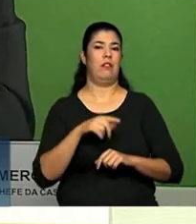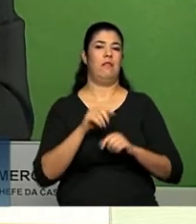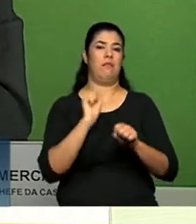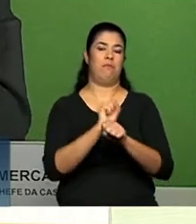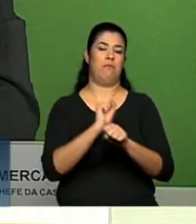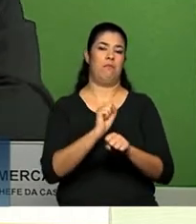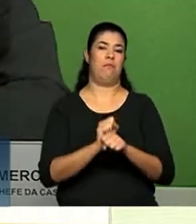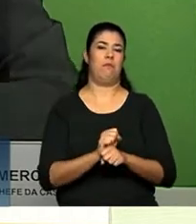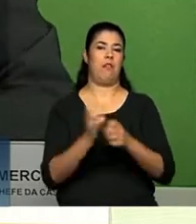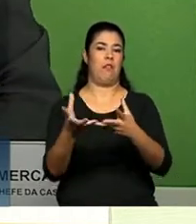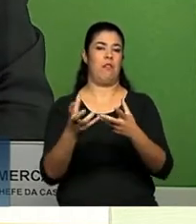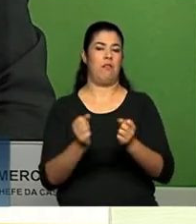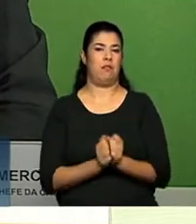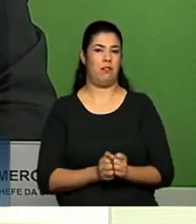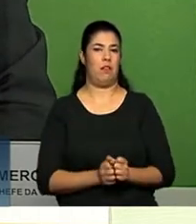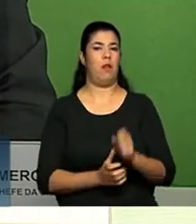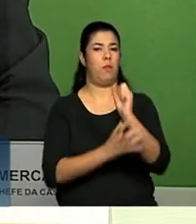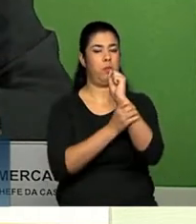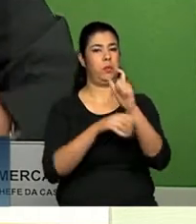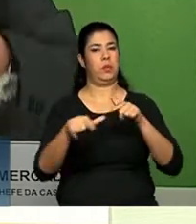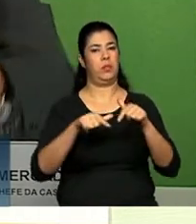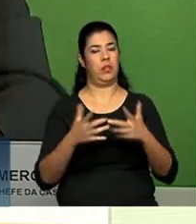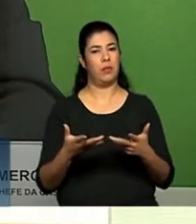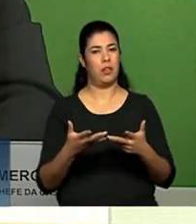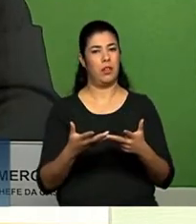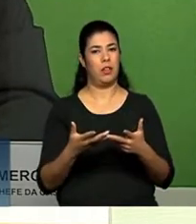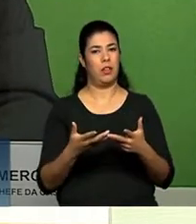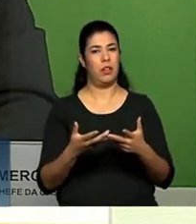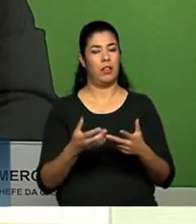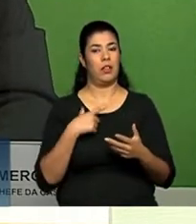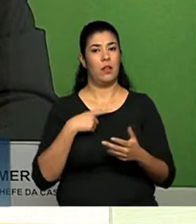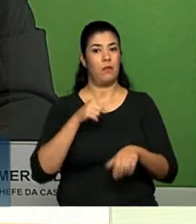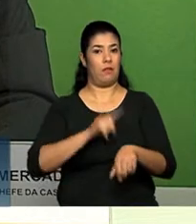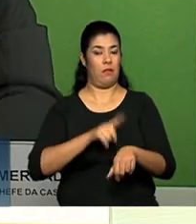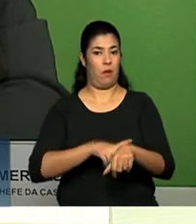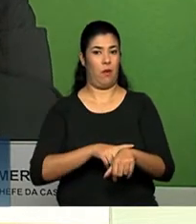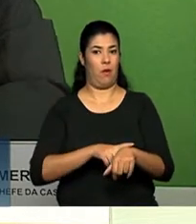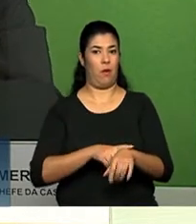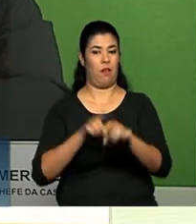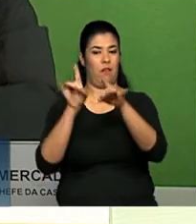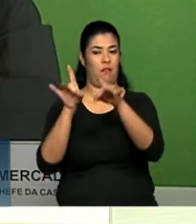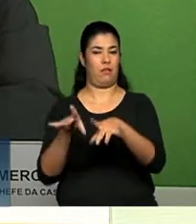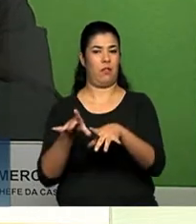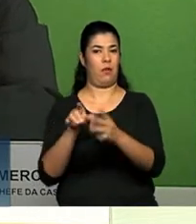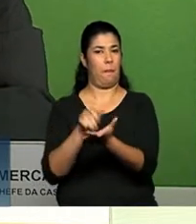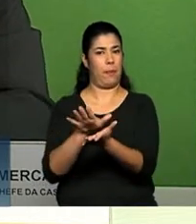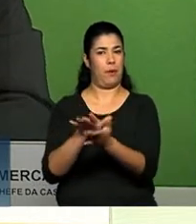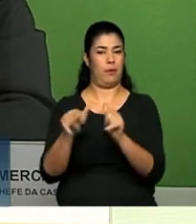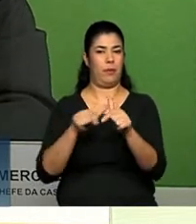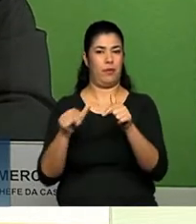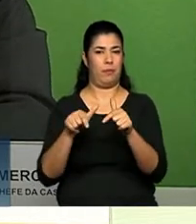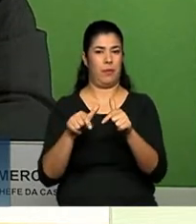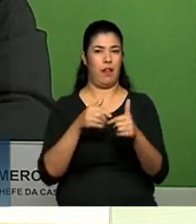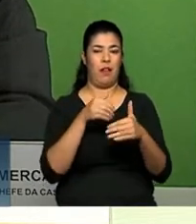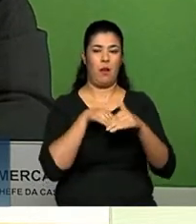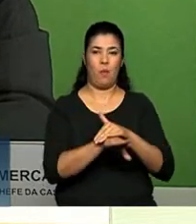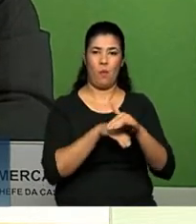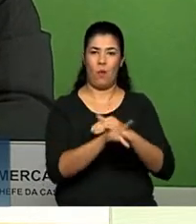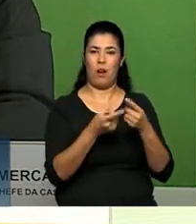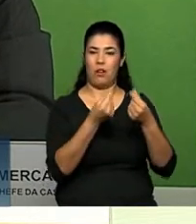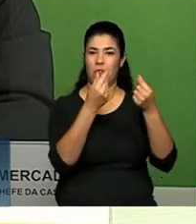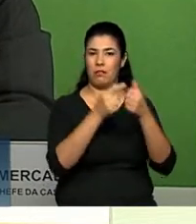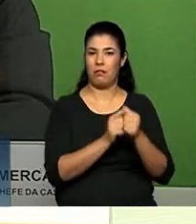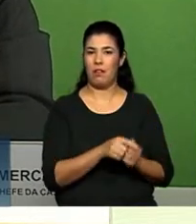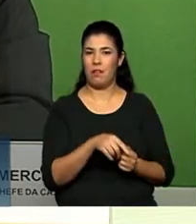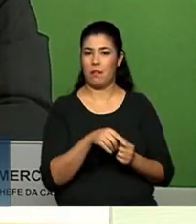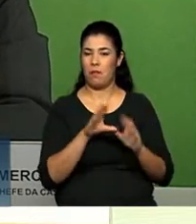realidade, a poupança que ele faz é no momento que ele é demitido. E isso estimula uma rotatividade que não é desejável. Com